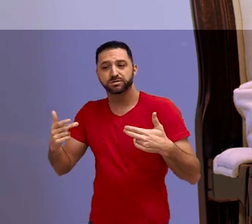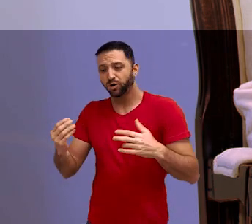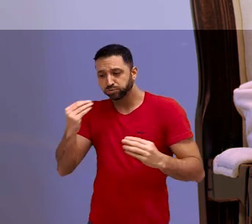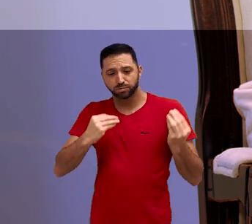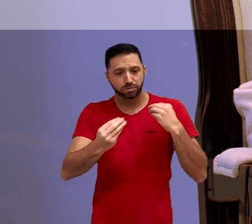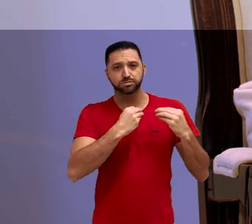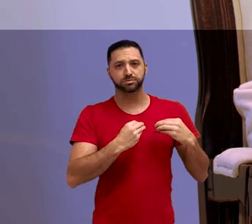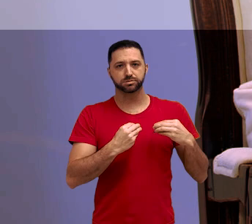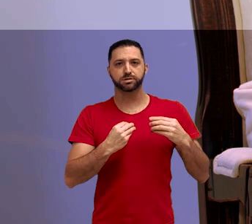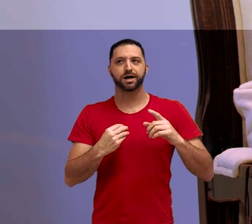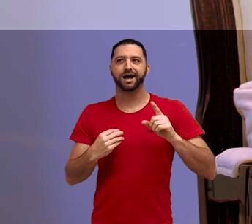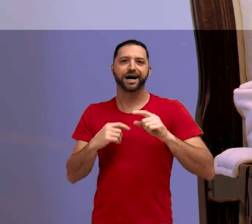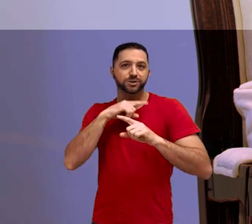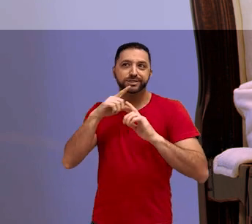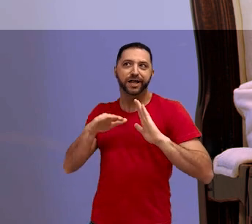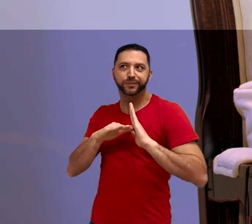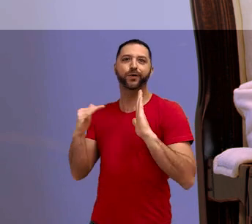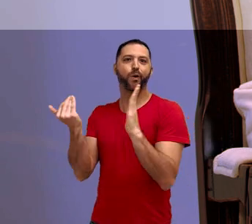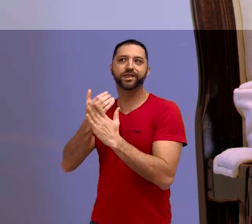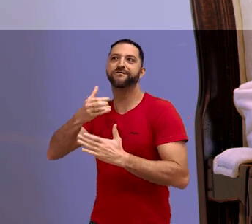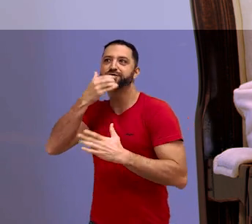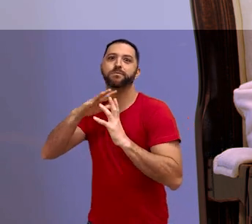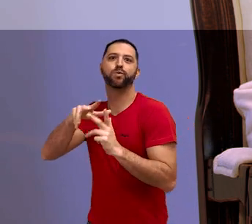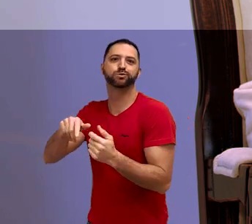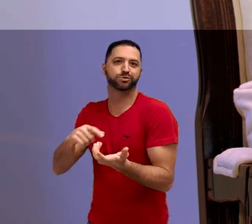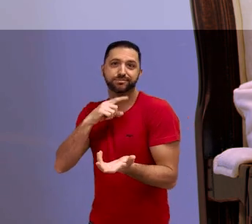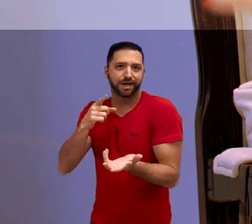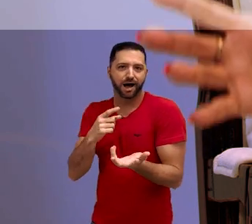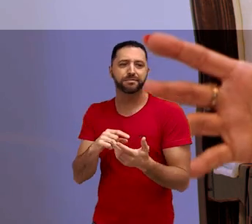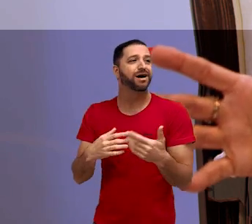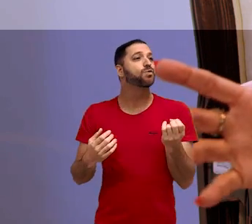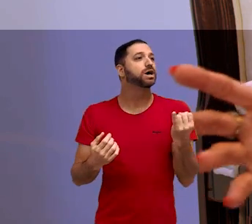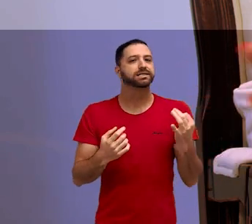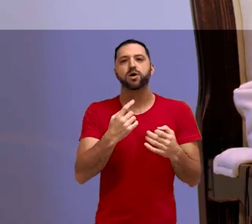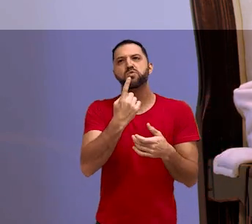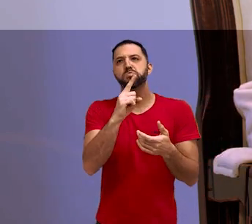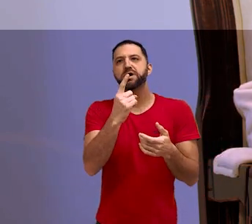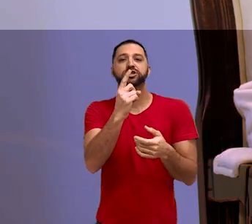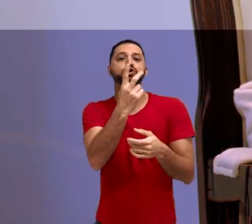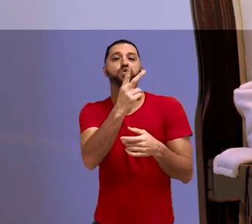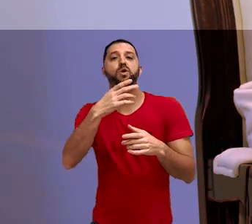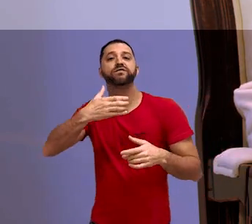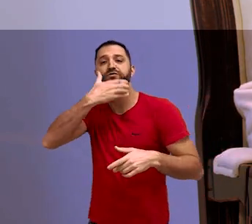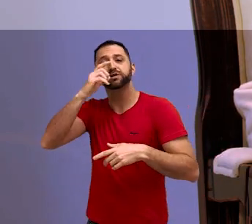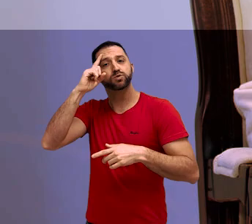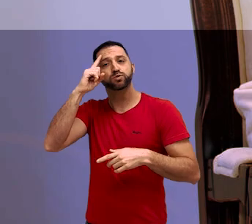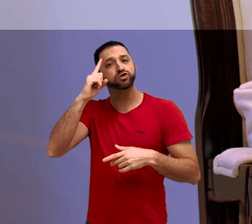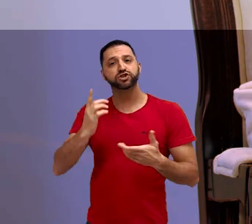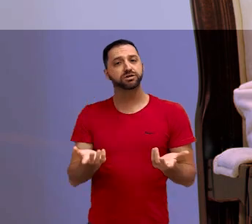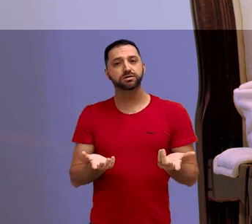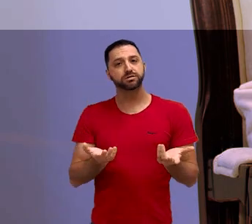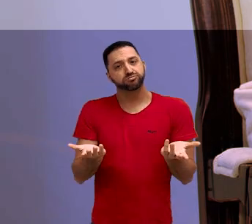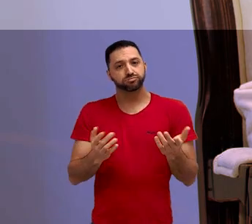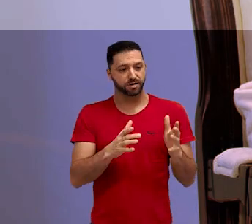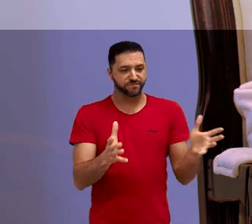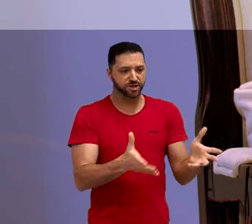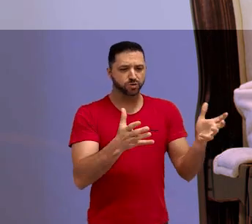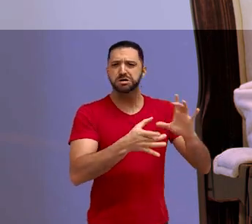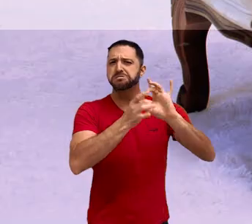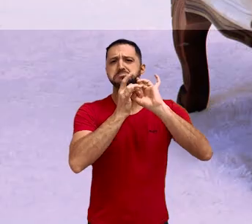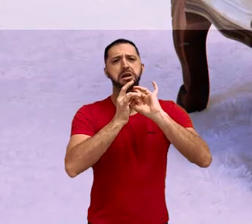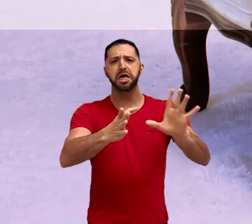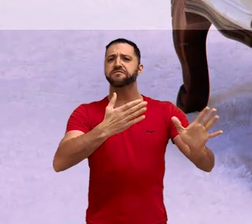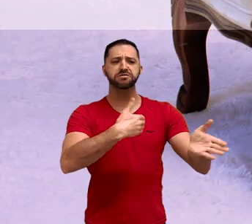e frutas, né? Claro, você não vai comer todas as frutas do mundo. Quantas frutas? Uma, duas frutas por dia fica super